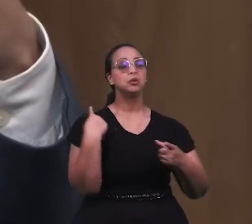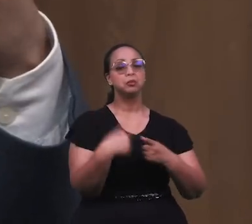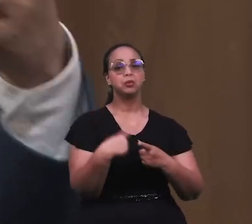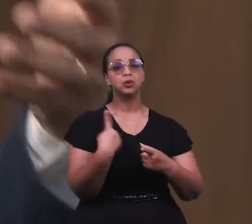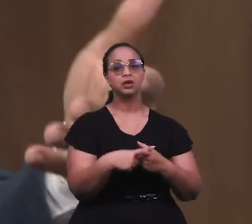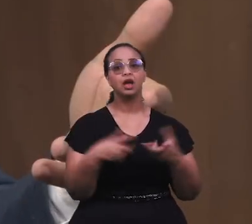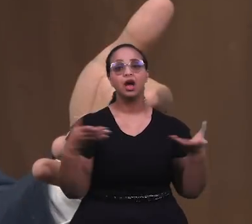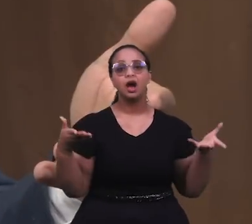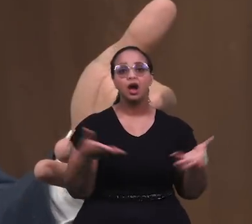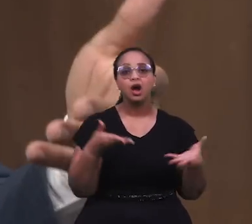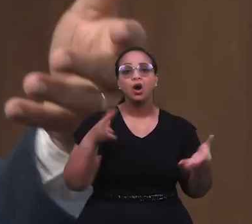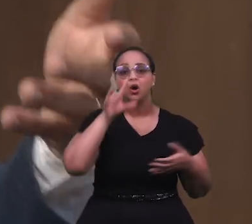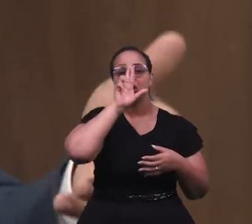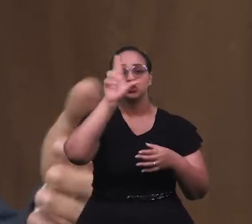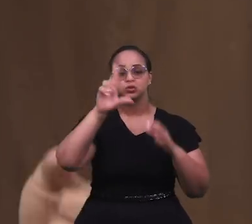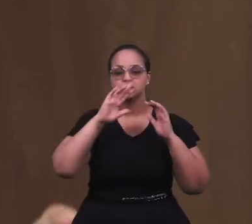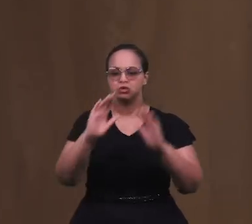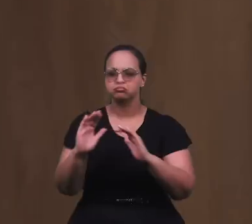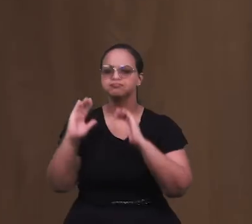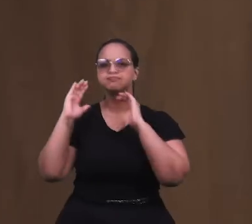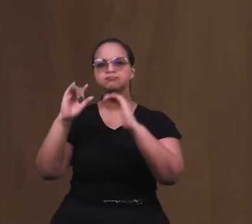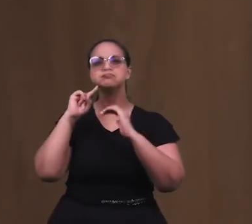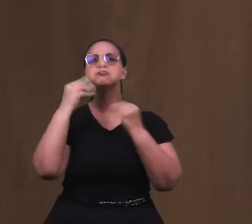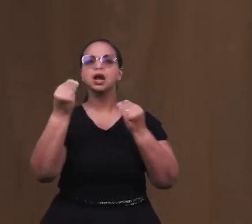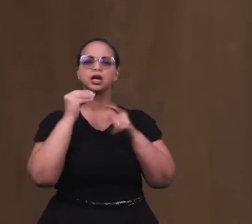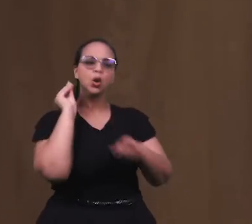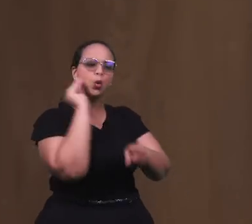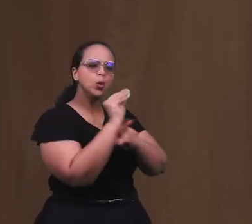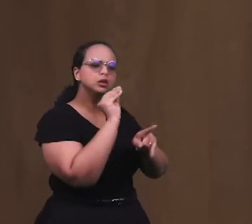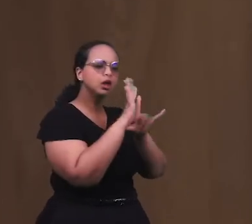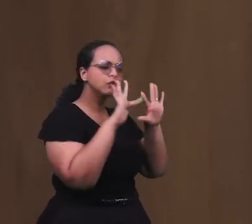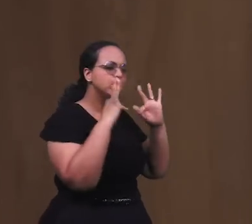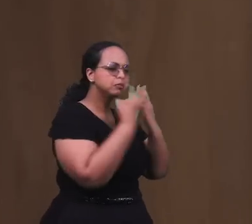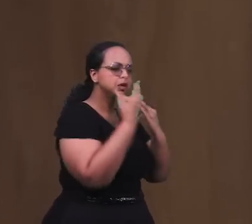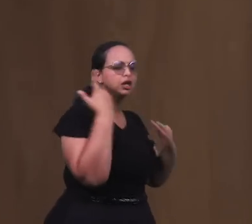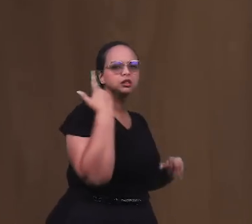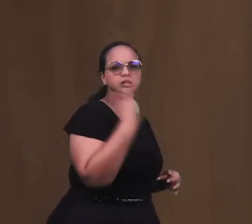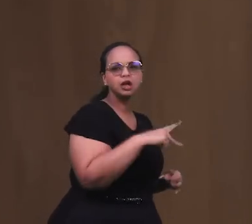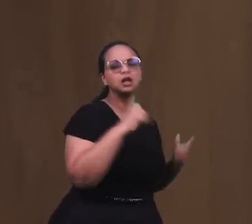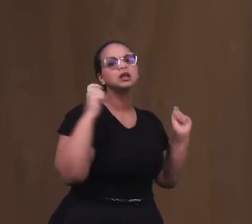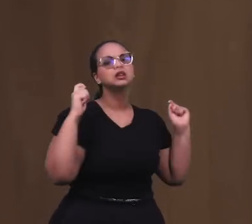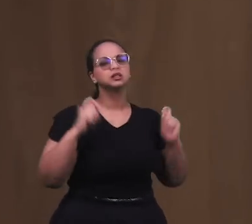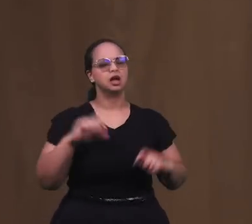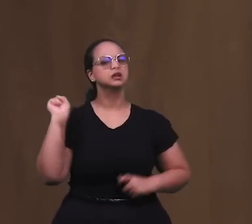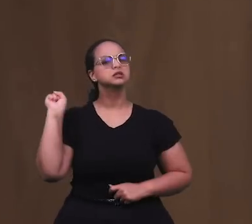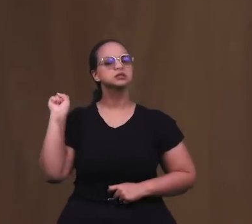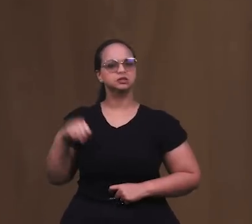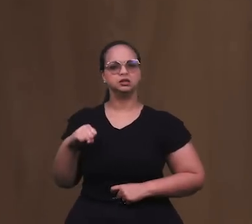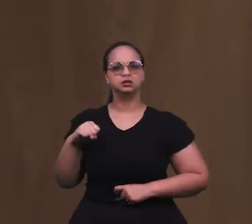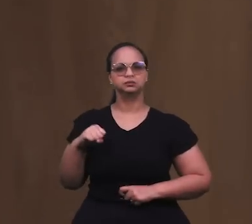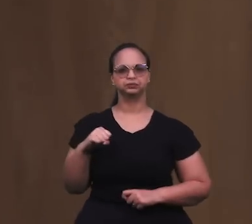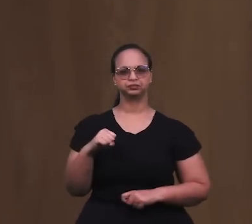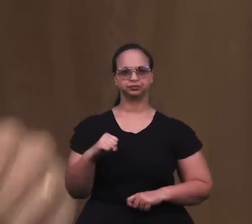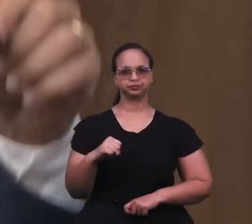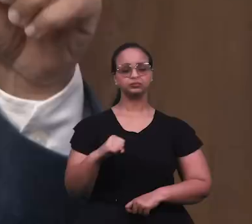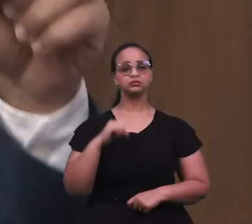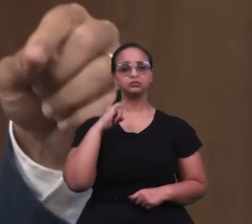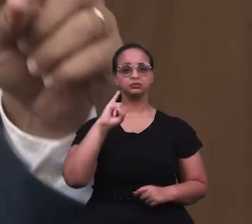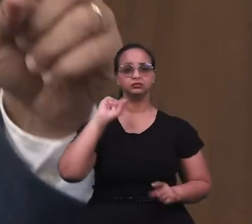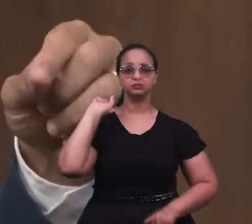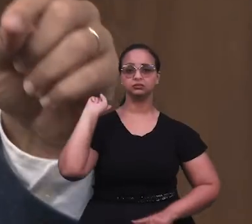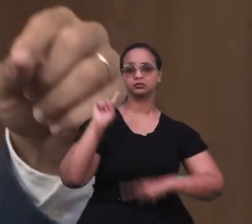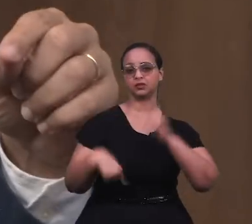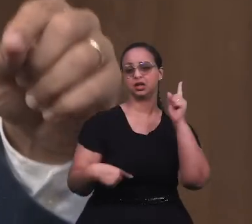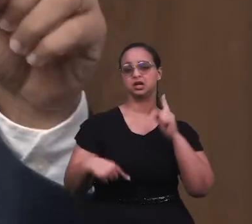colocou em um lugar alto para ser bênção para a sua família. Então é possível sim superar essas mágoas, se a